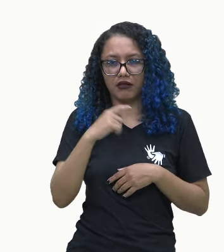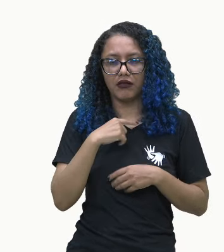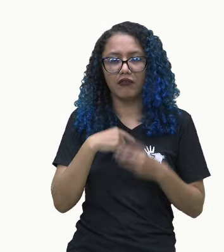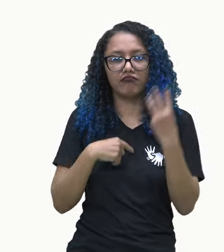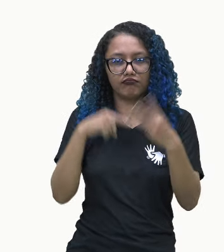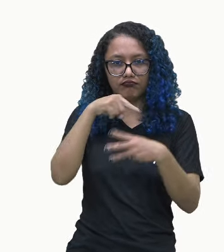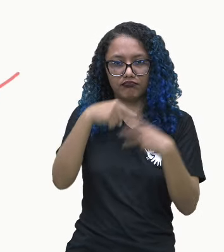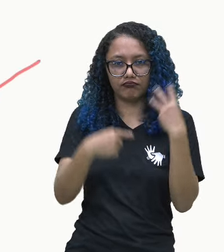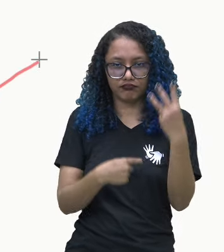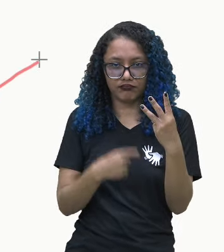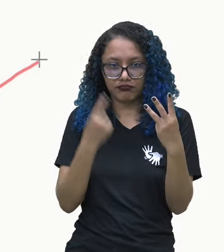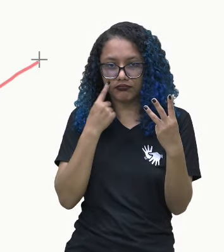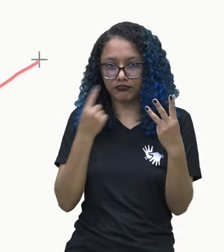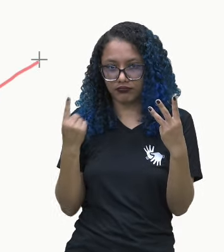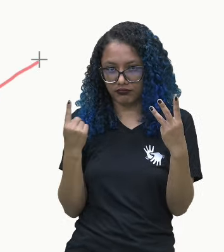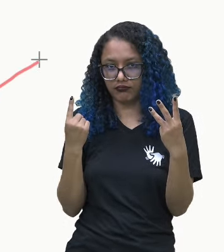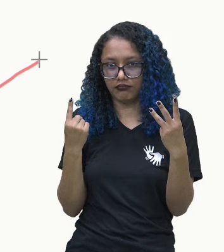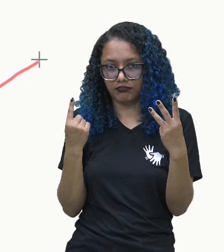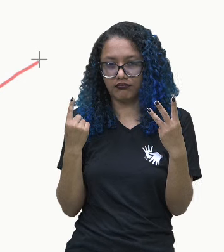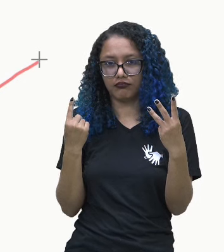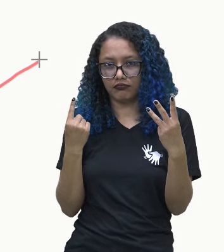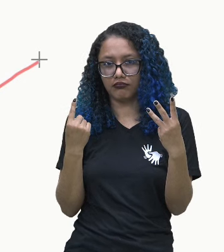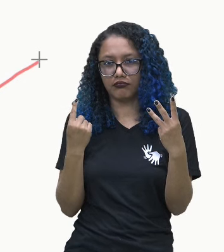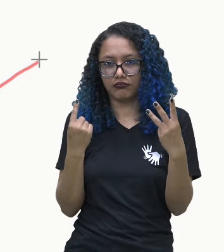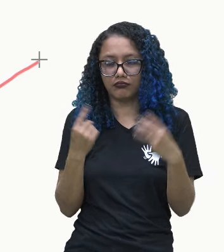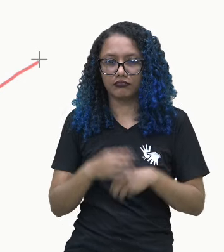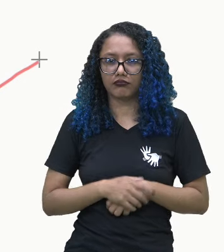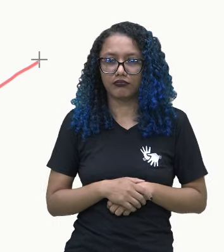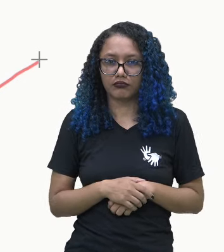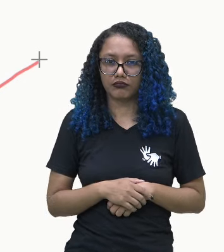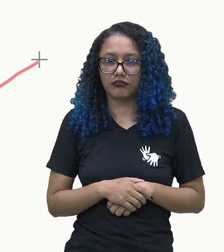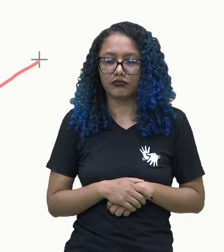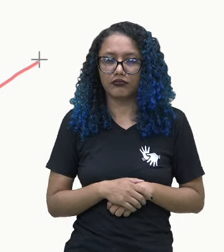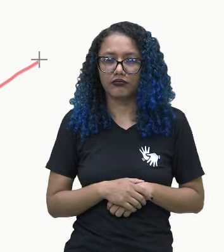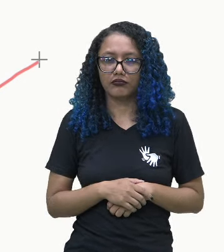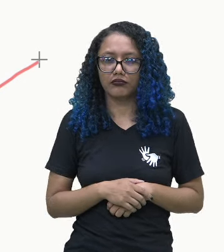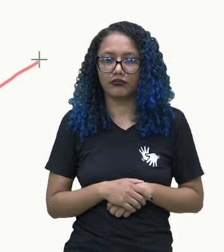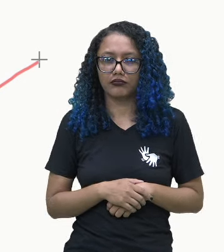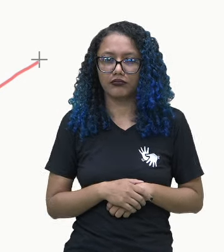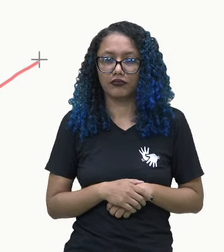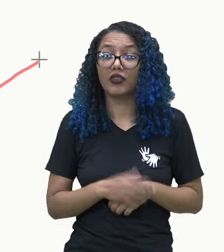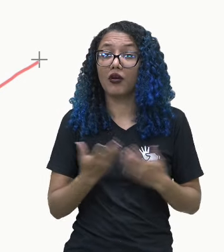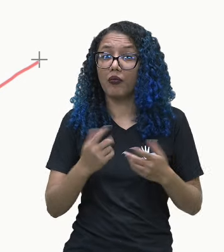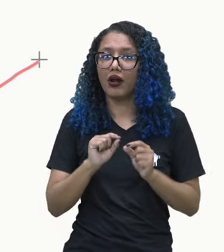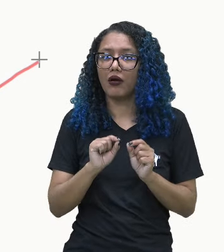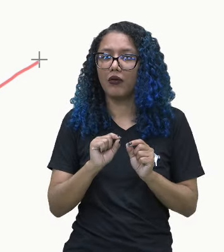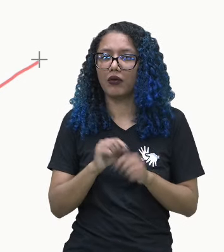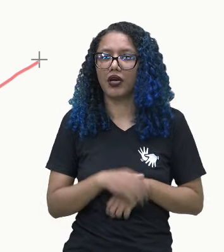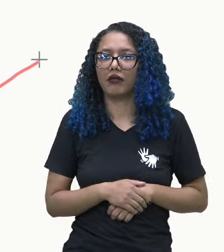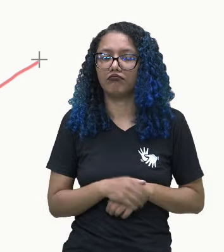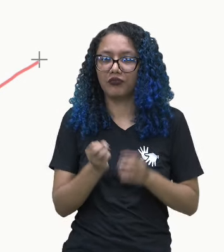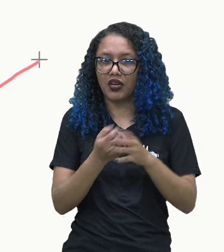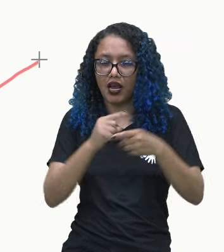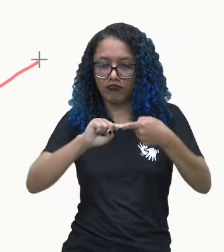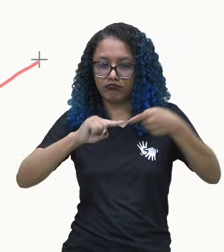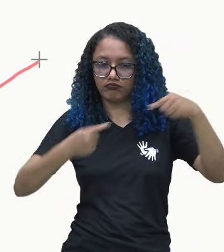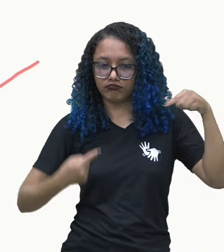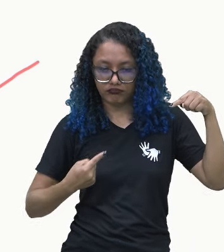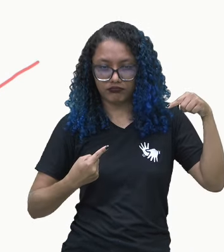citosina, timina, e quando em duplicação ali para a formação do RNA, né, da formação da cadeia